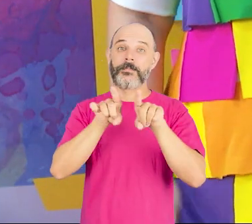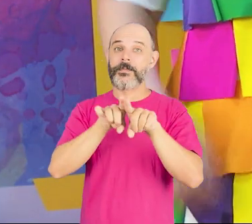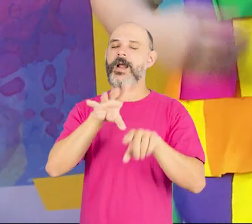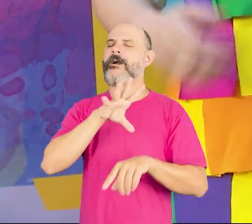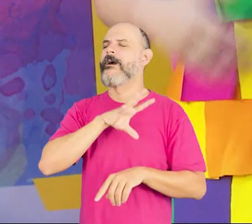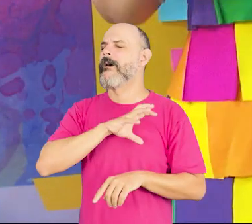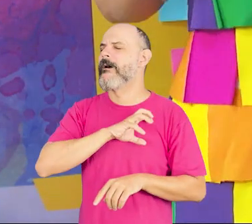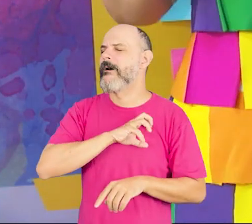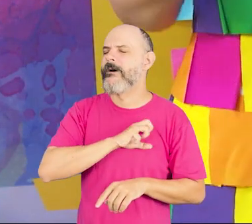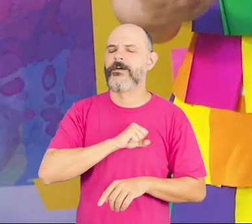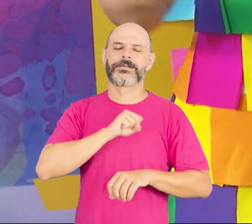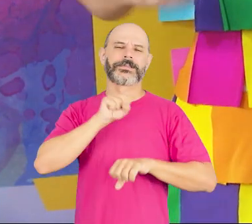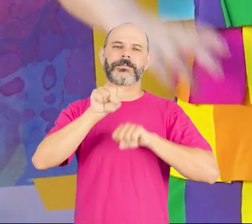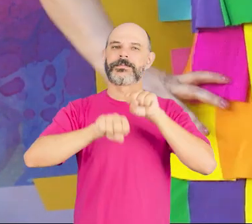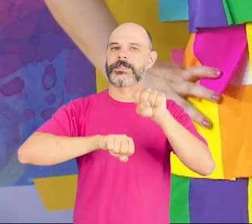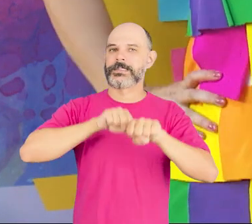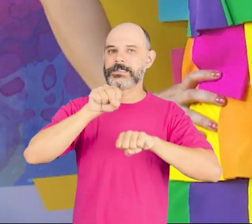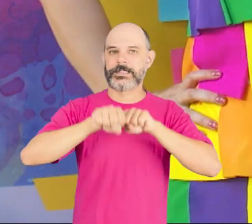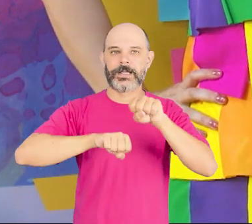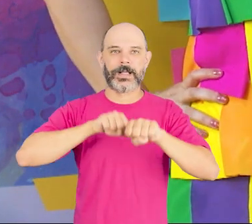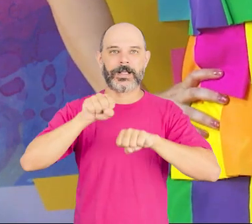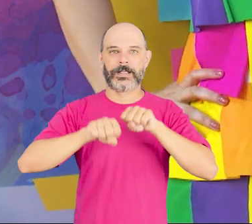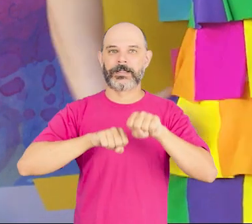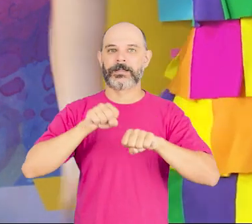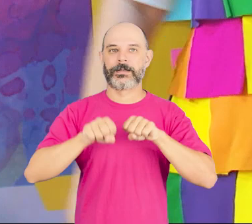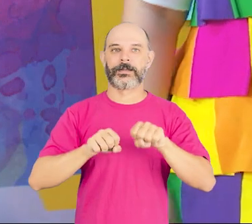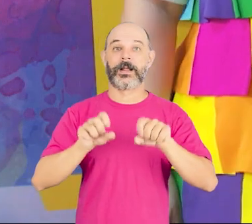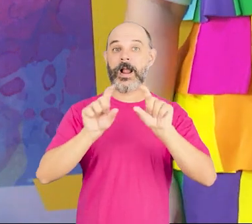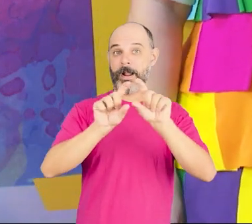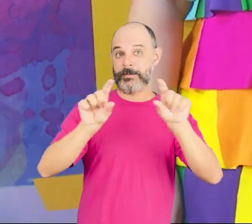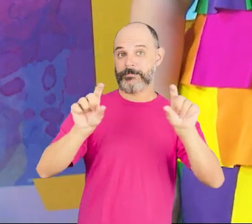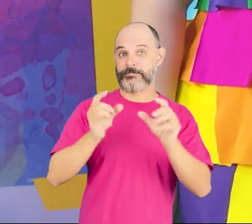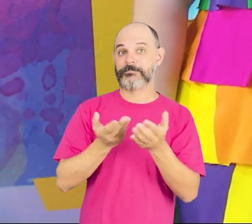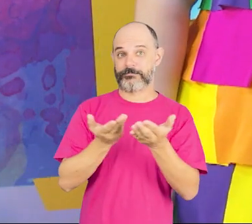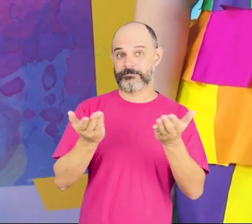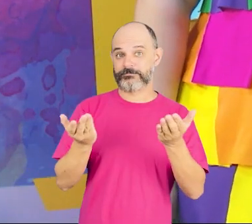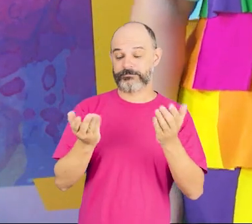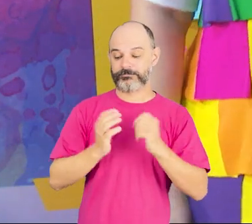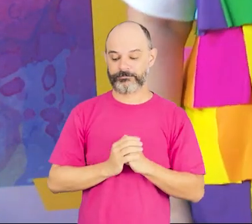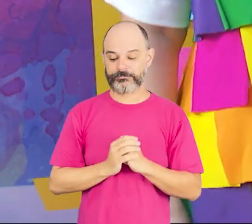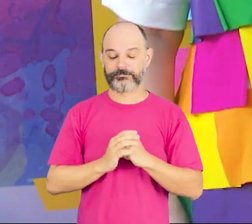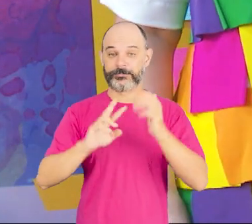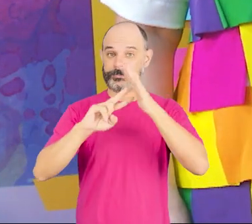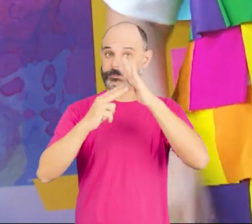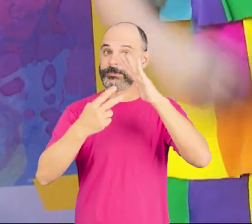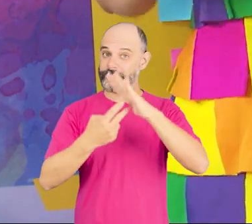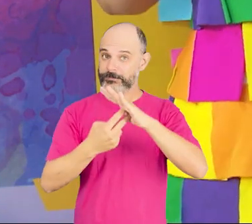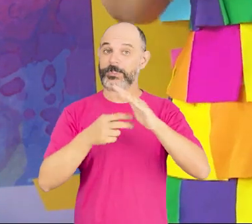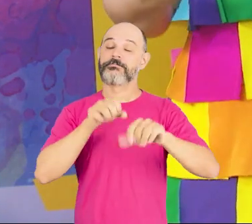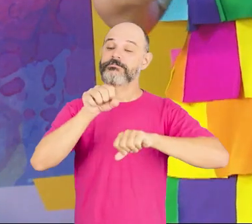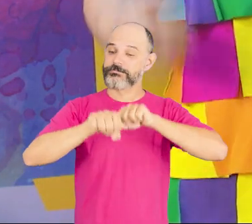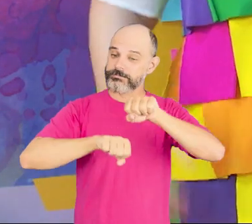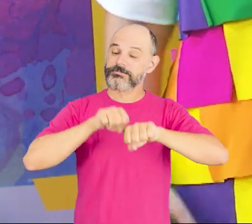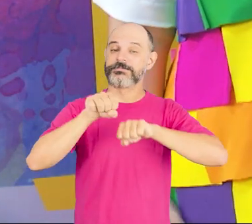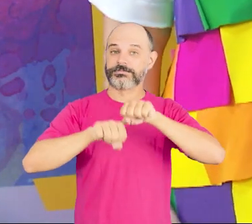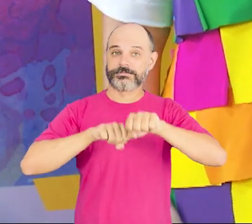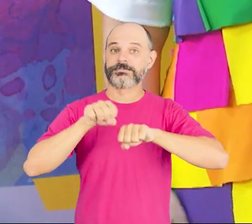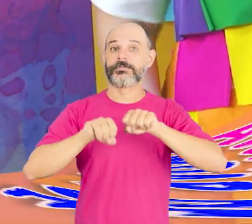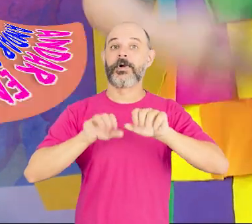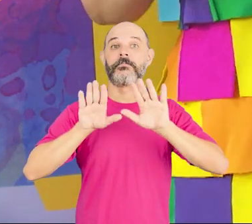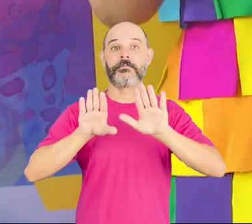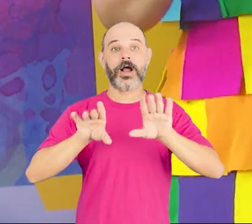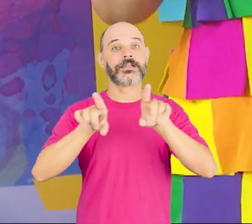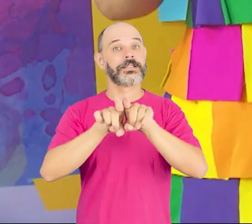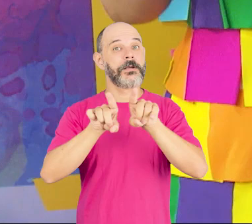Madalenas também gostam muito de bicicleta. Andar em bicicleta, que quer dizer andar de